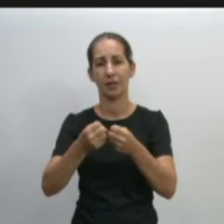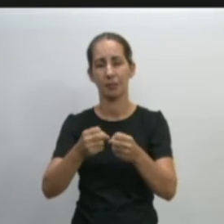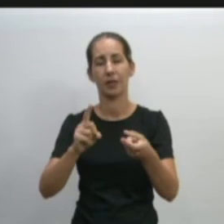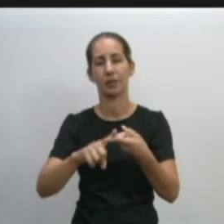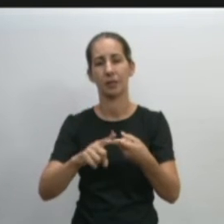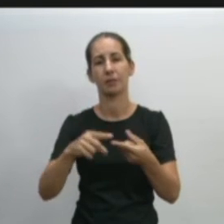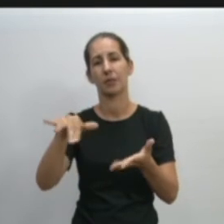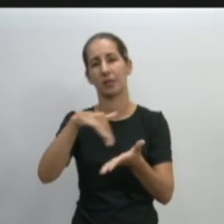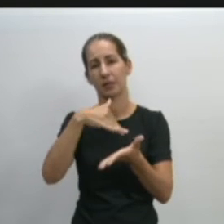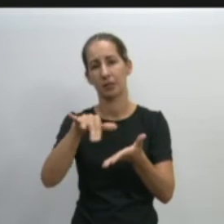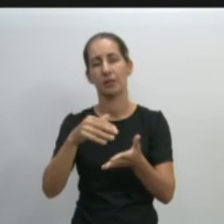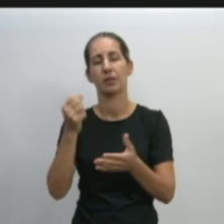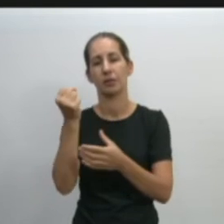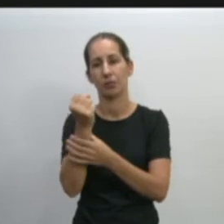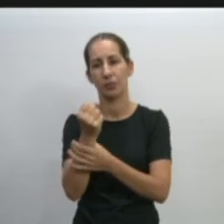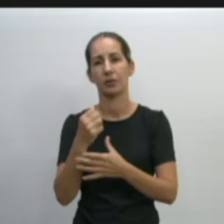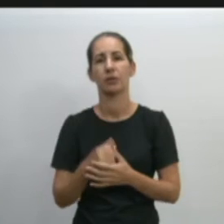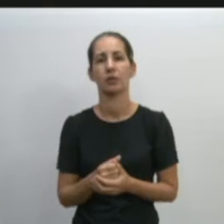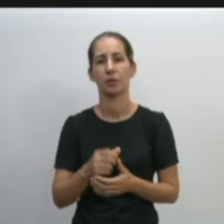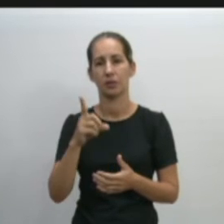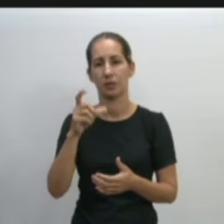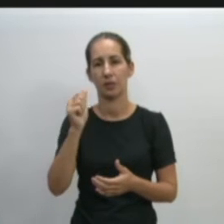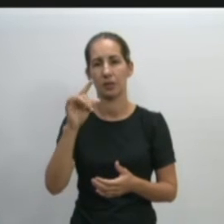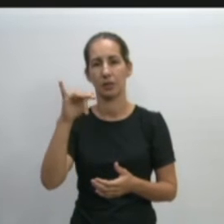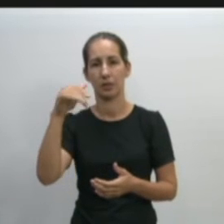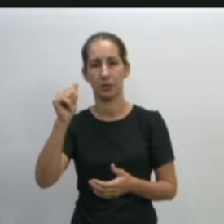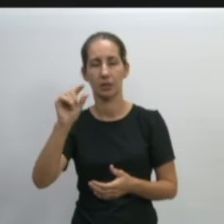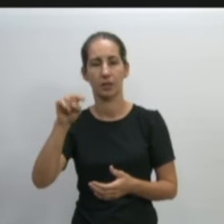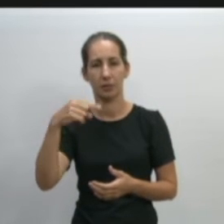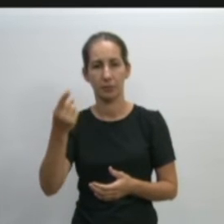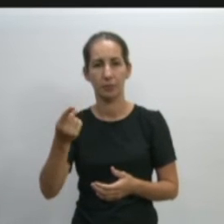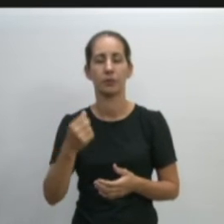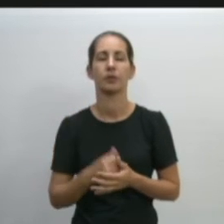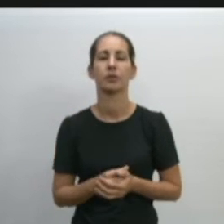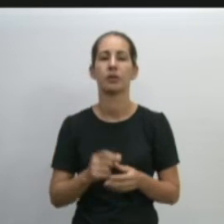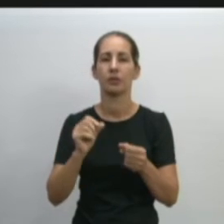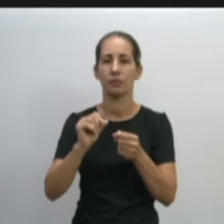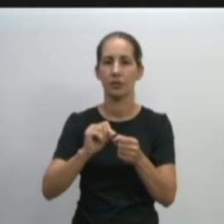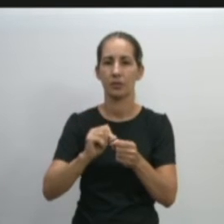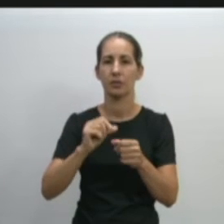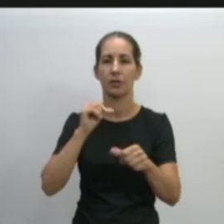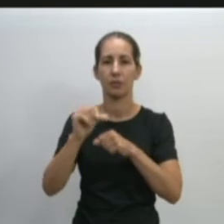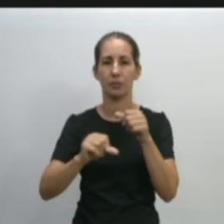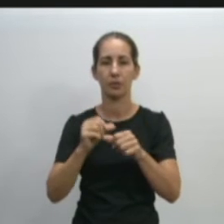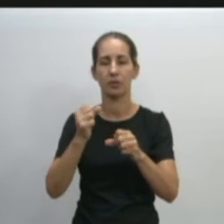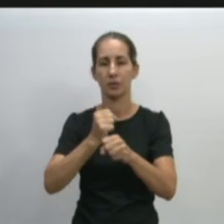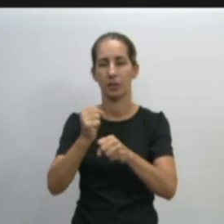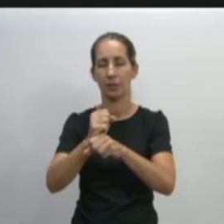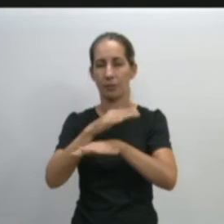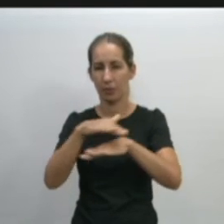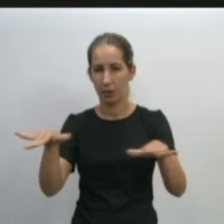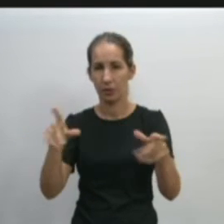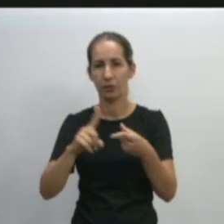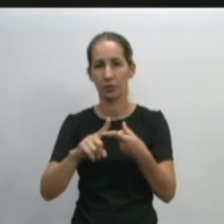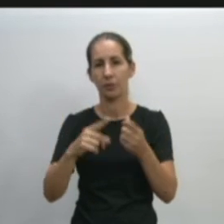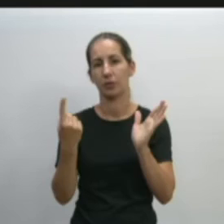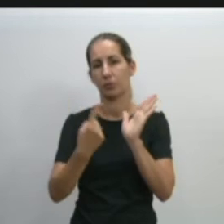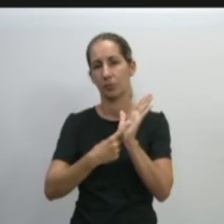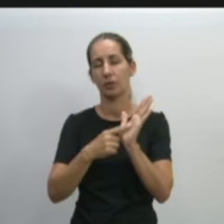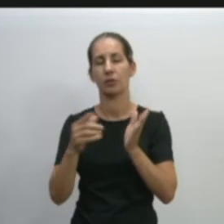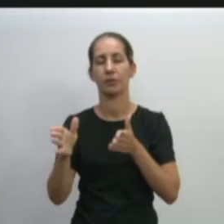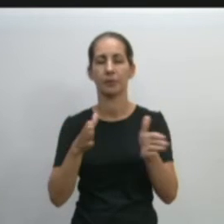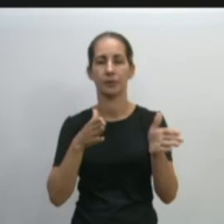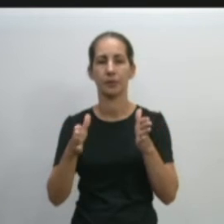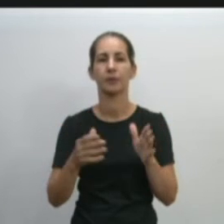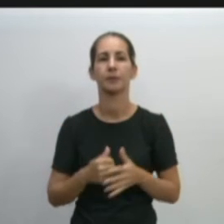se comprometeu. A secretária Daliane, posterior, ele fazendo essa operação tapa-buraco, também se comprometeu com o nosso